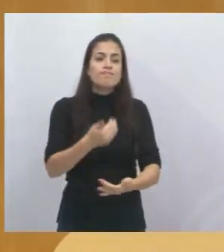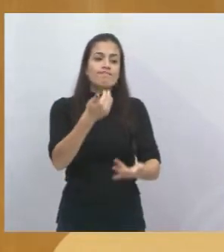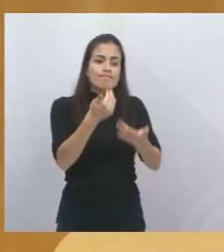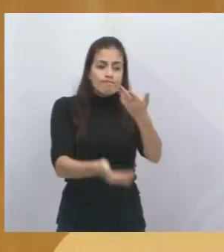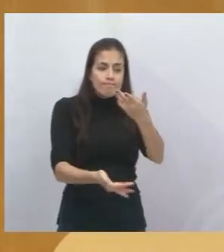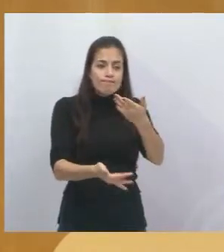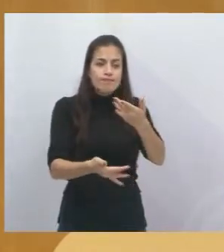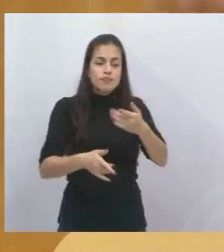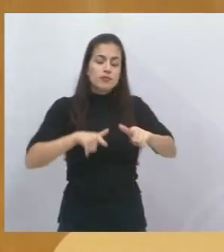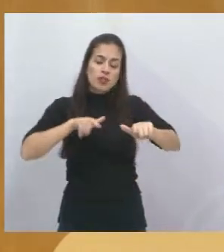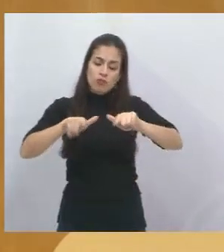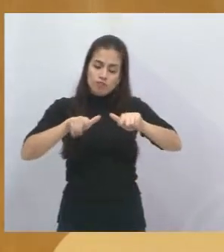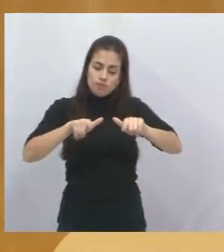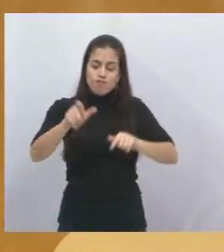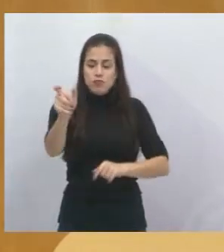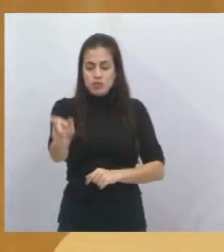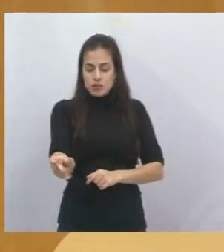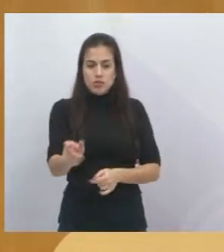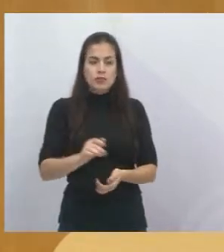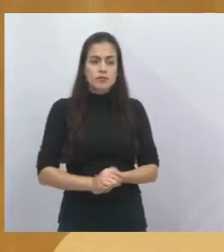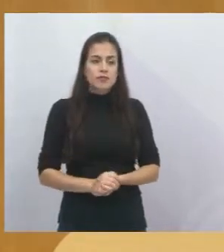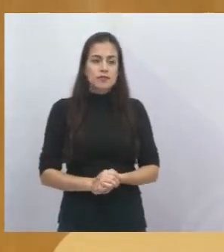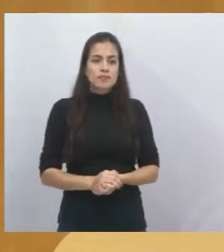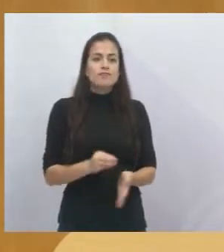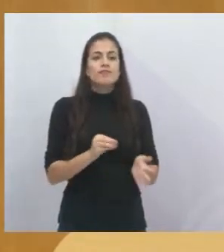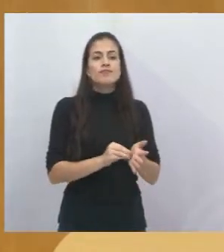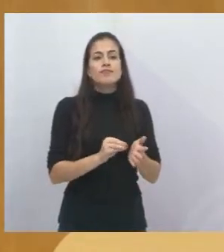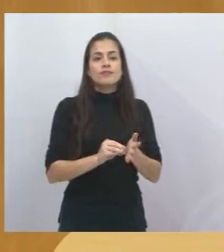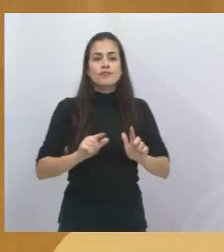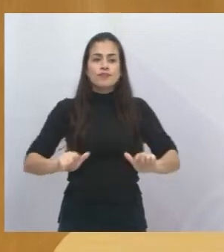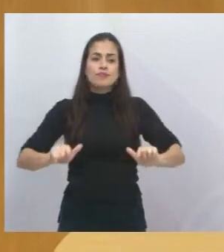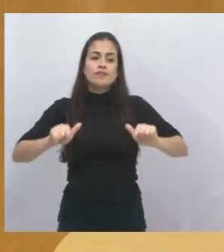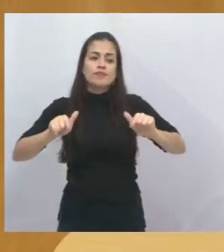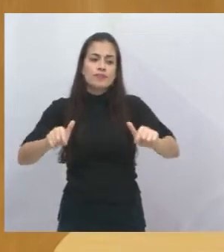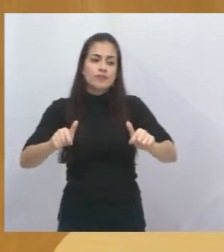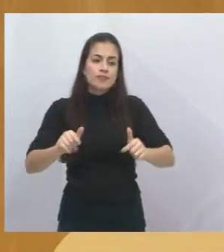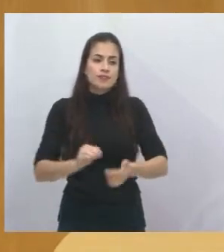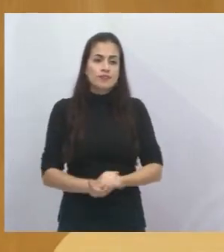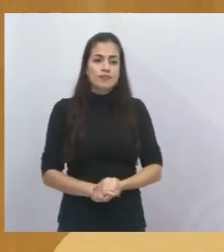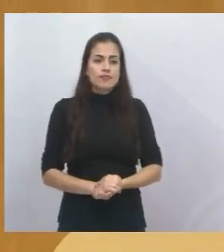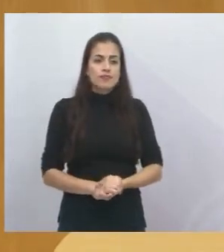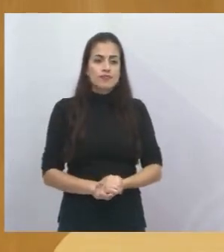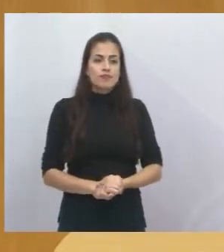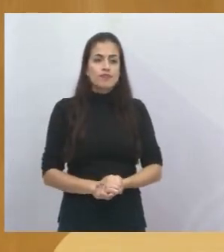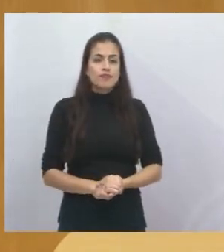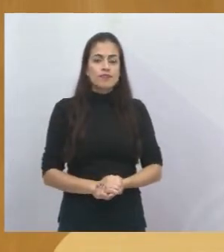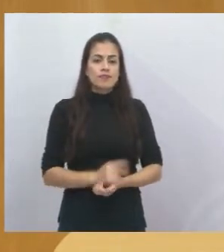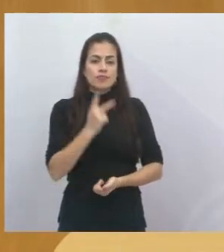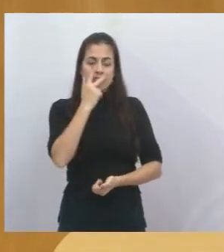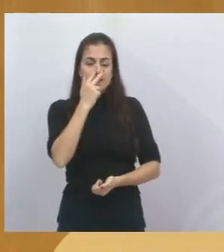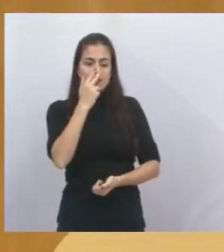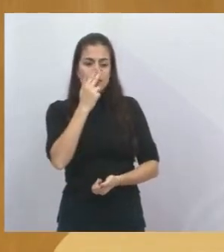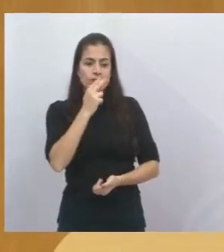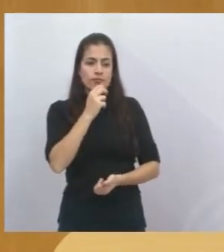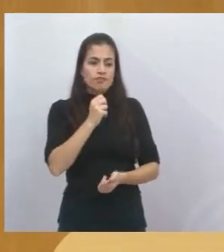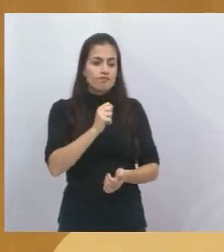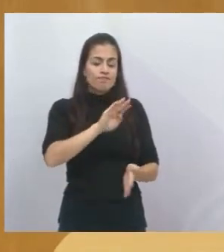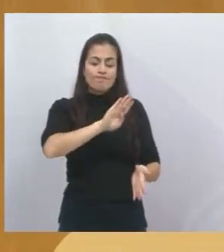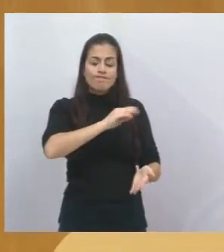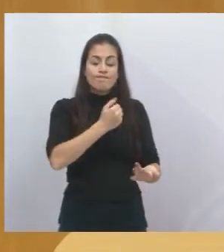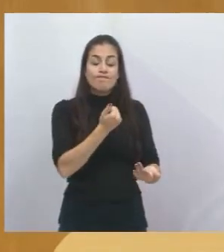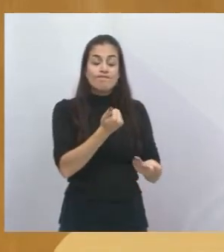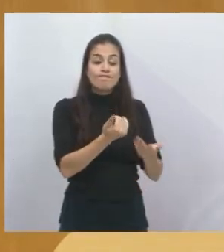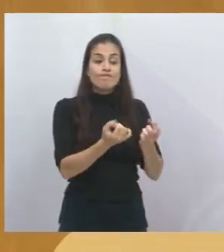da unidade, pela falta da luta, pela falta de achar que, infelizmente, não vai ser retirado os seus direitos,